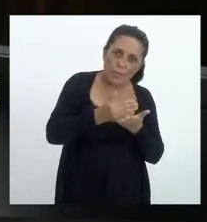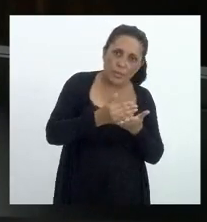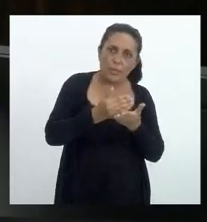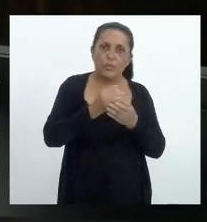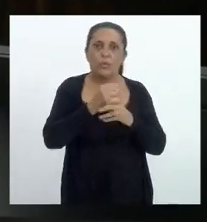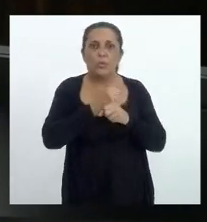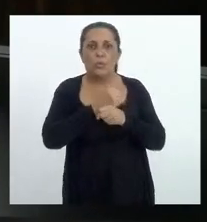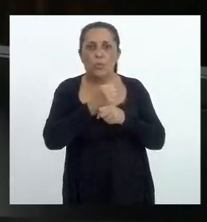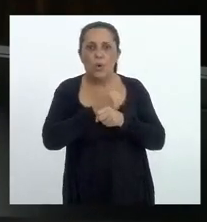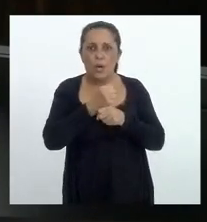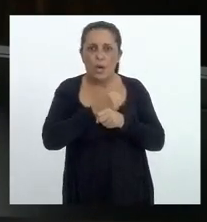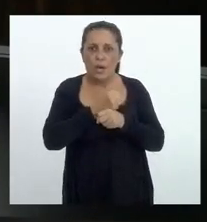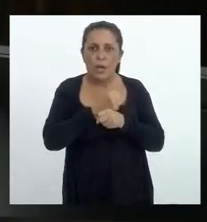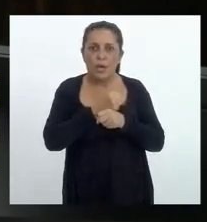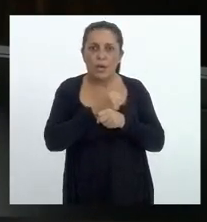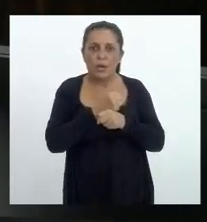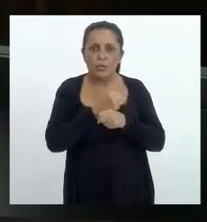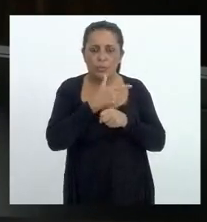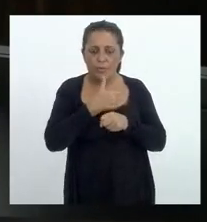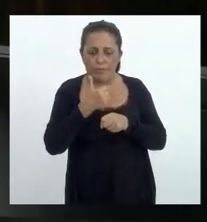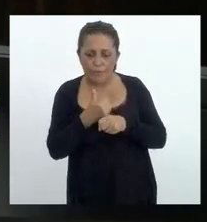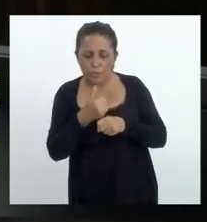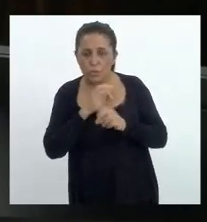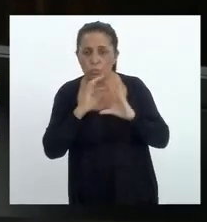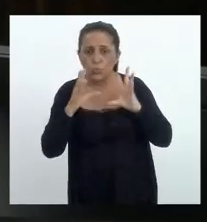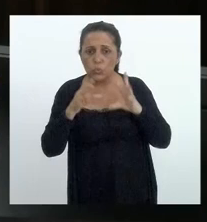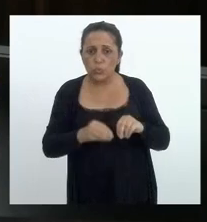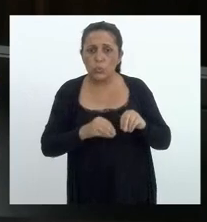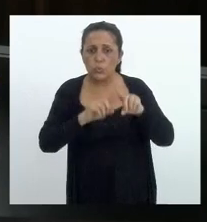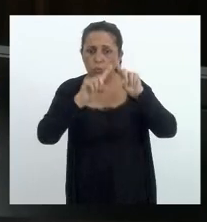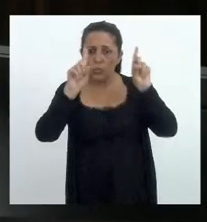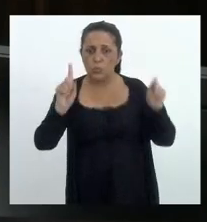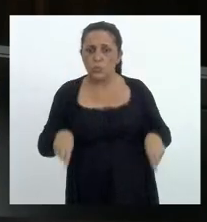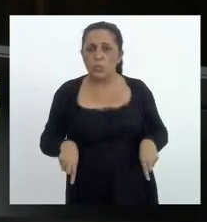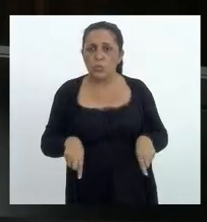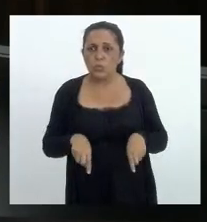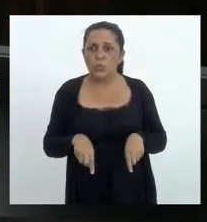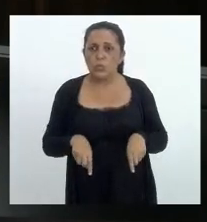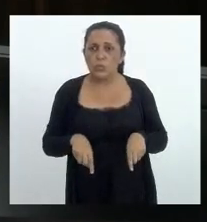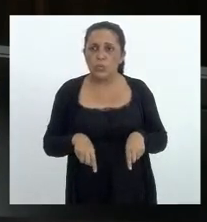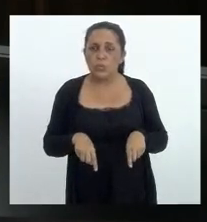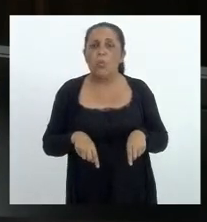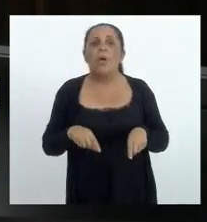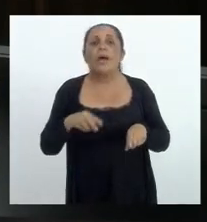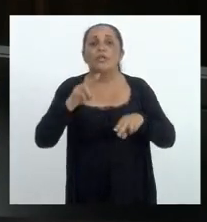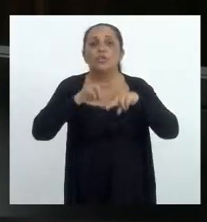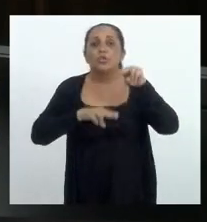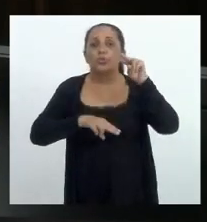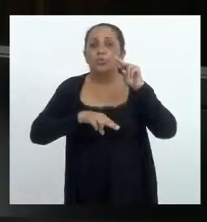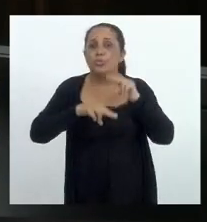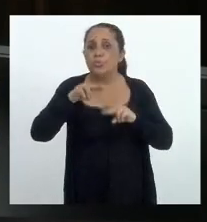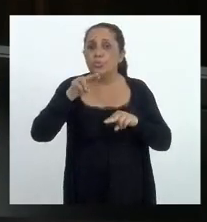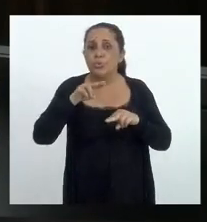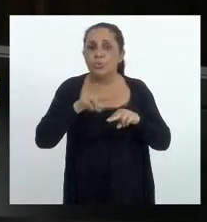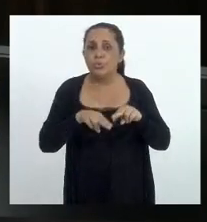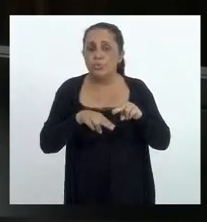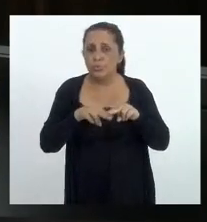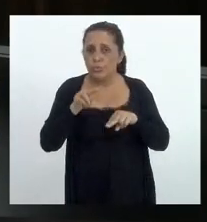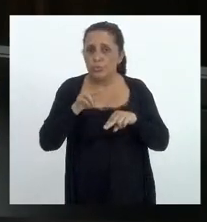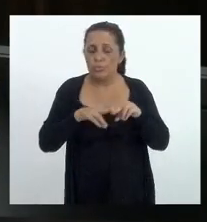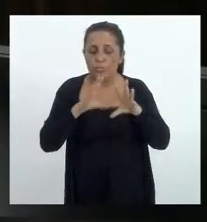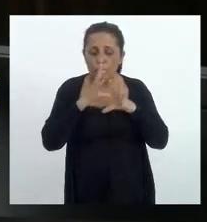o servidor contingenciado, salário de servidor contingenciado em julho. Nós já estamos em